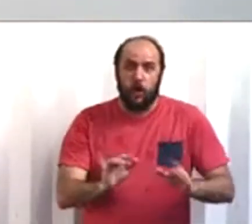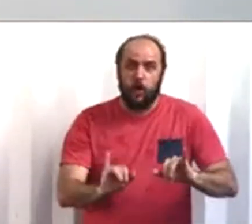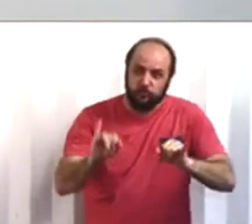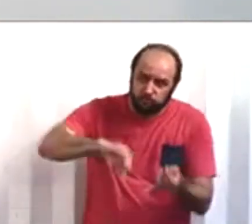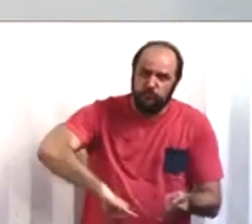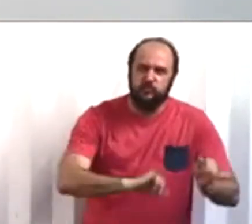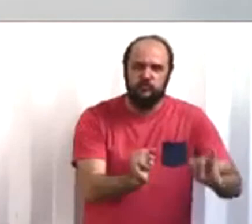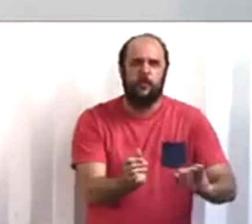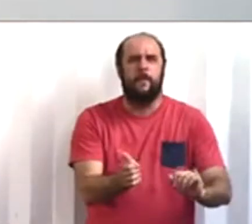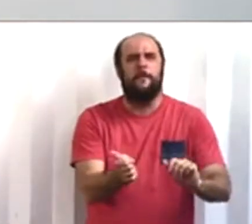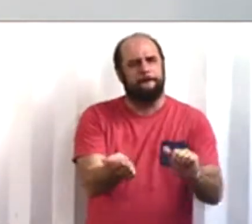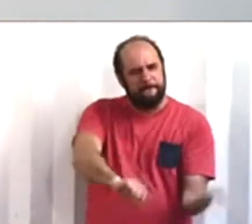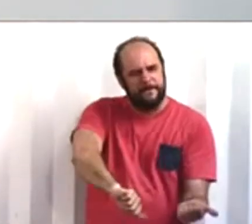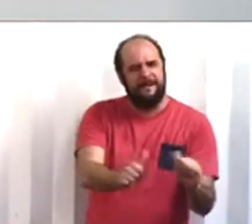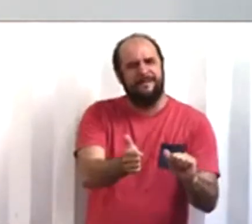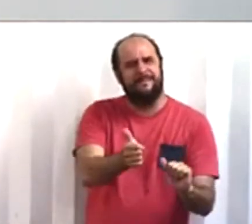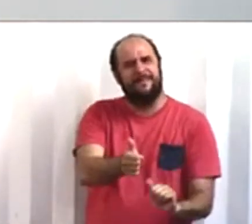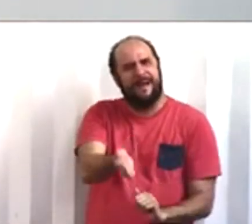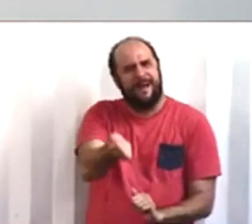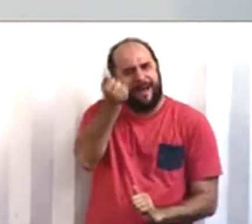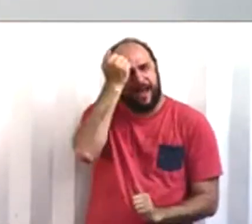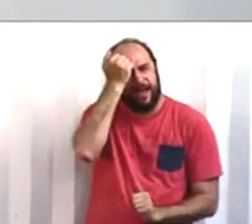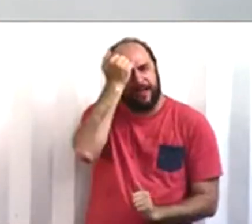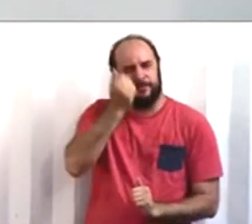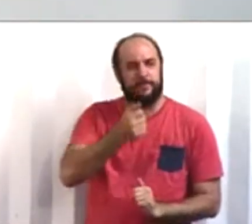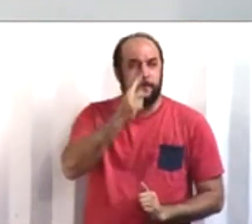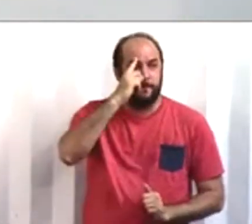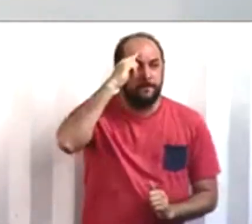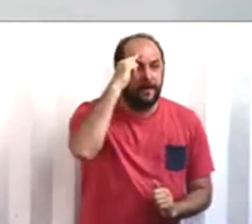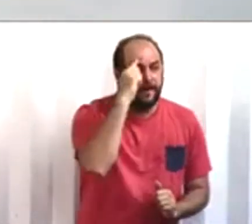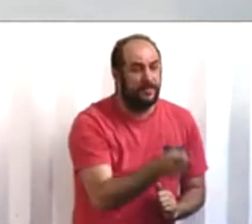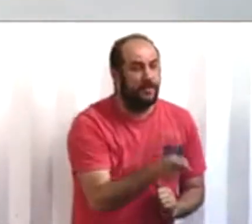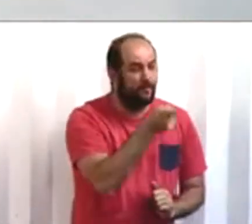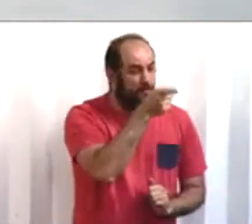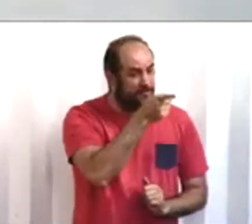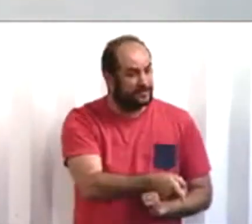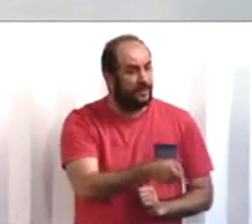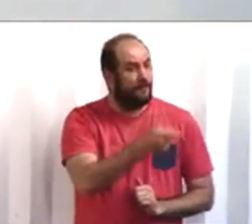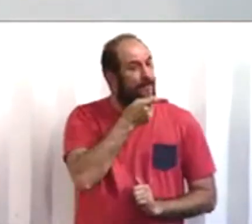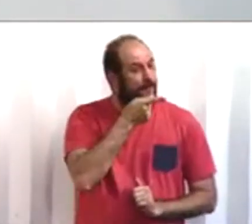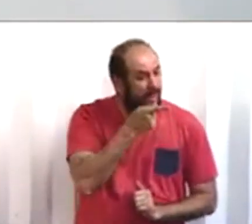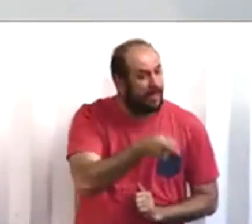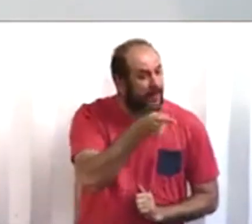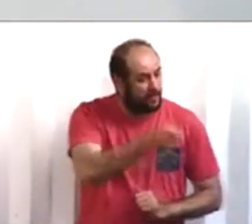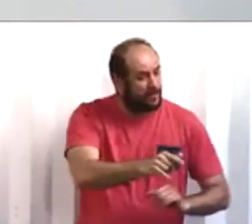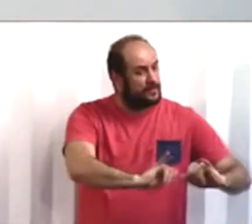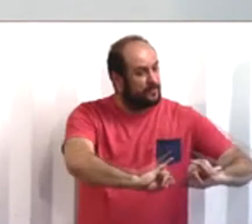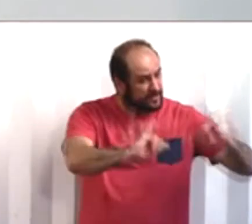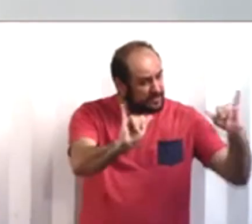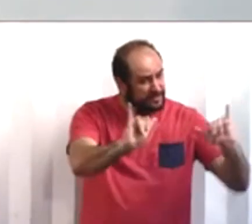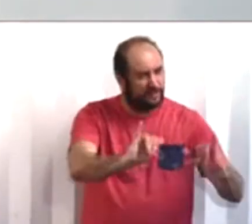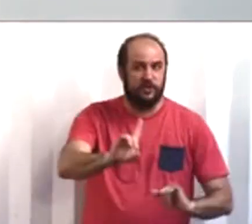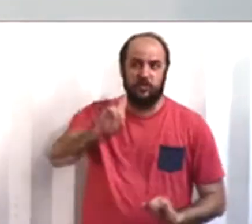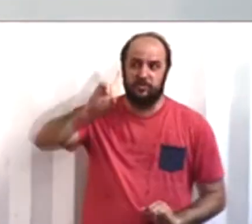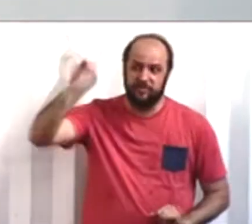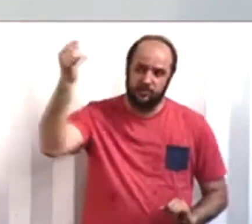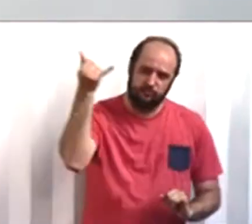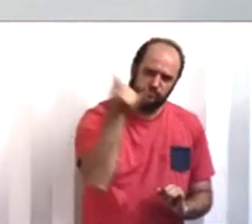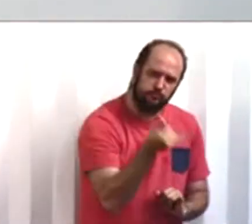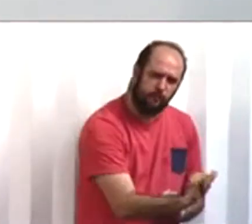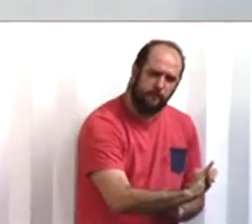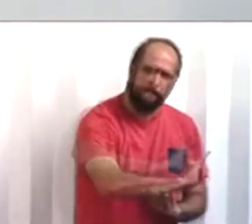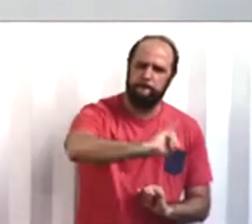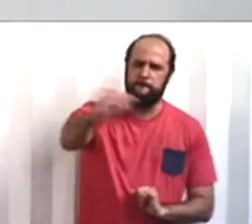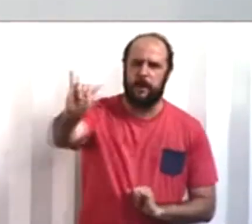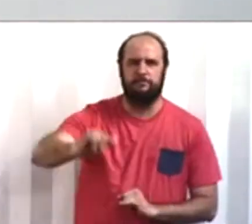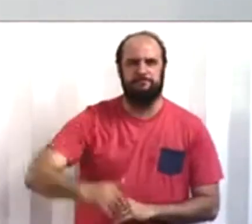arrependimento, mandou este homem dizer: eu sou o mensageiro do rei. Eu estou arrumando a casa para o rei